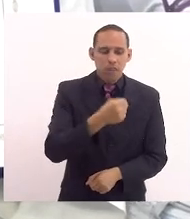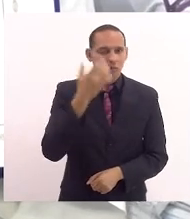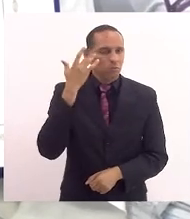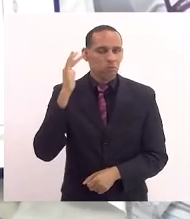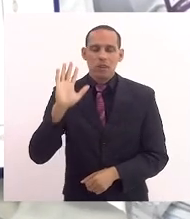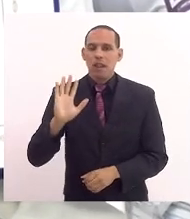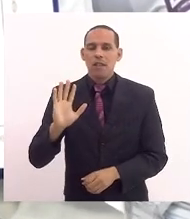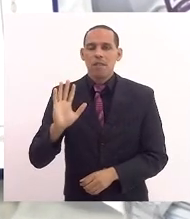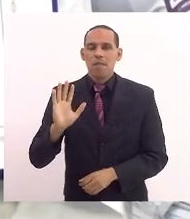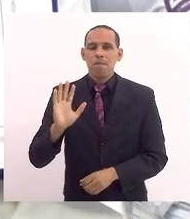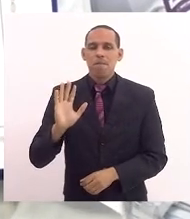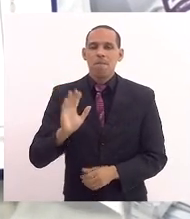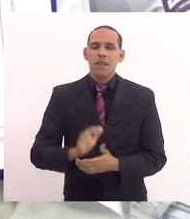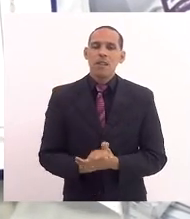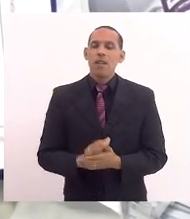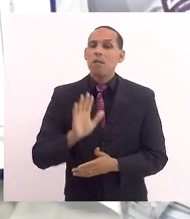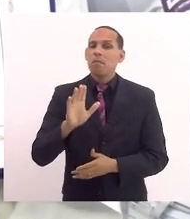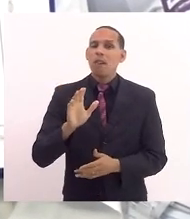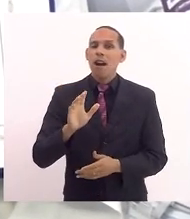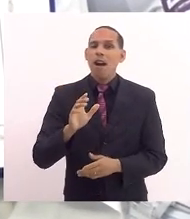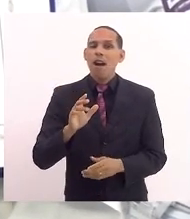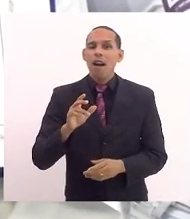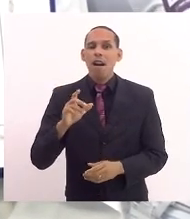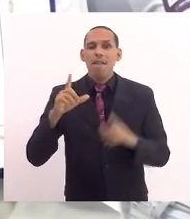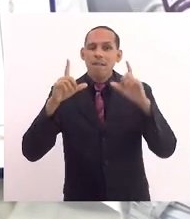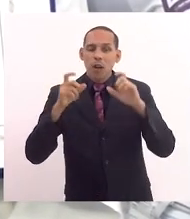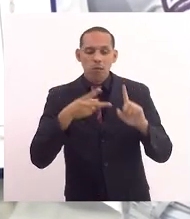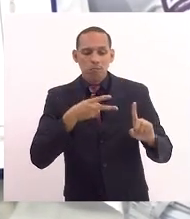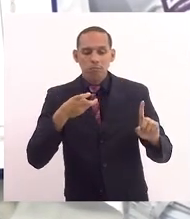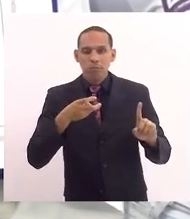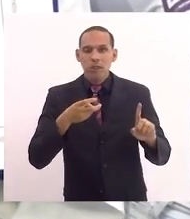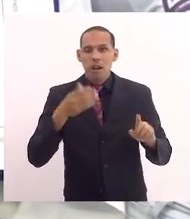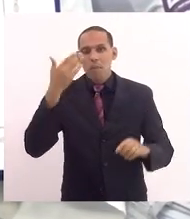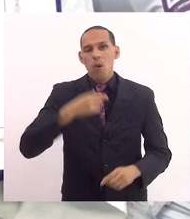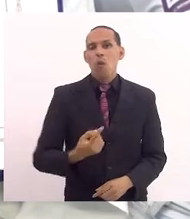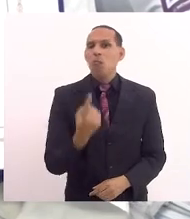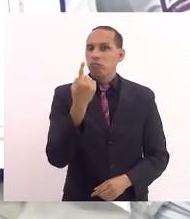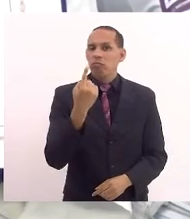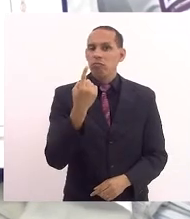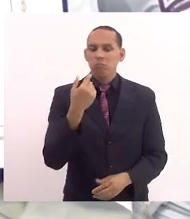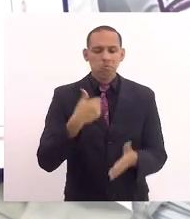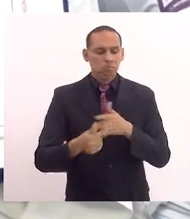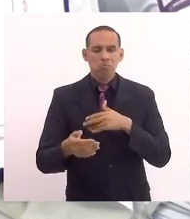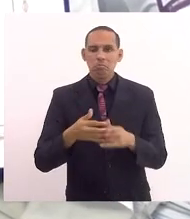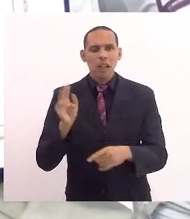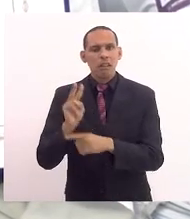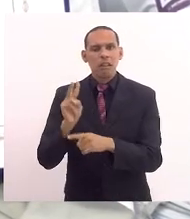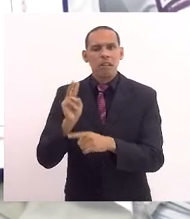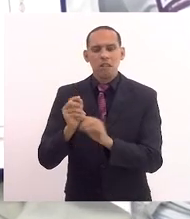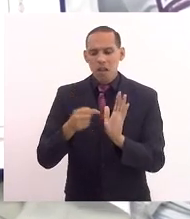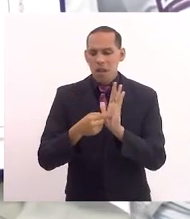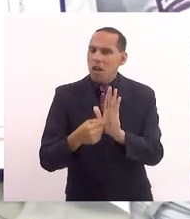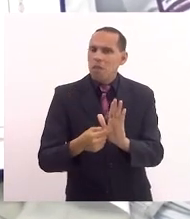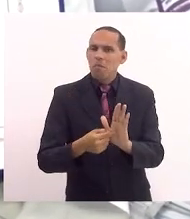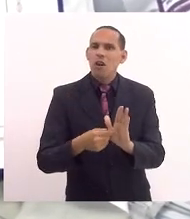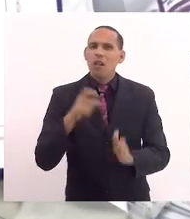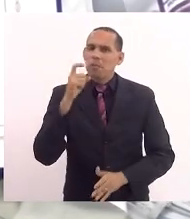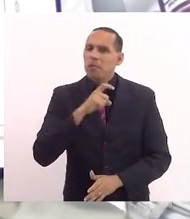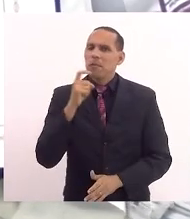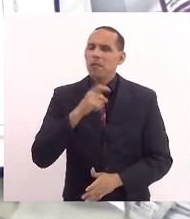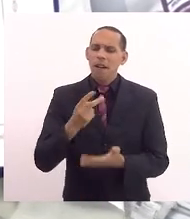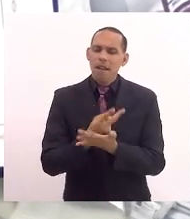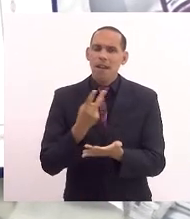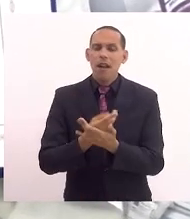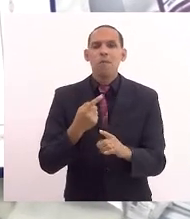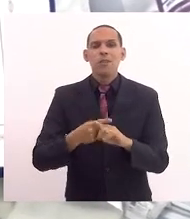O reconhecimento fotográfico foi a única prova contra mim. Mesmo contestada pela defesa durante todo o processo, junto ao fato de eu estar